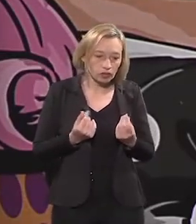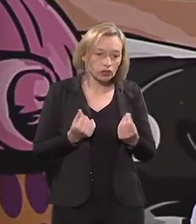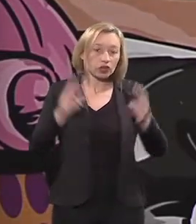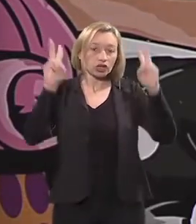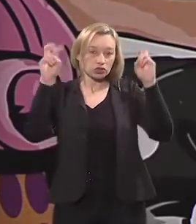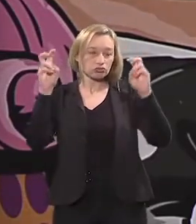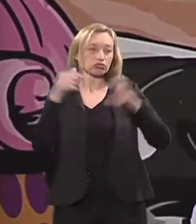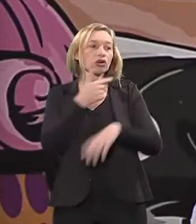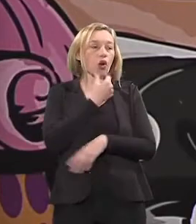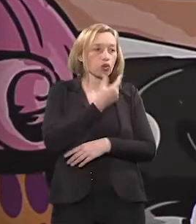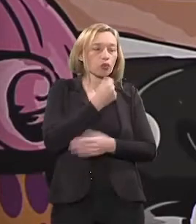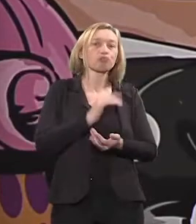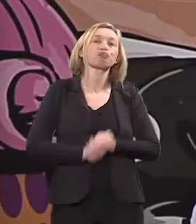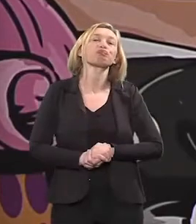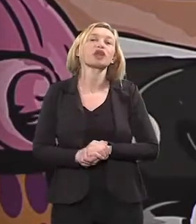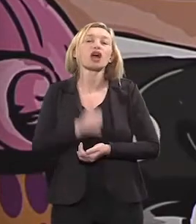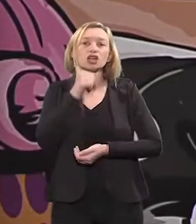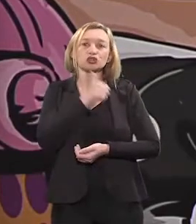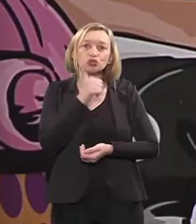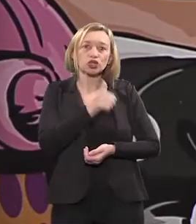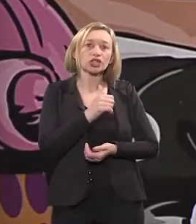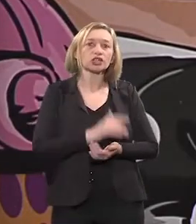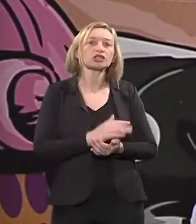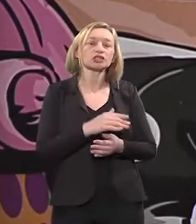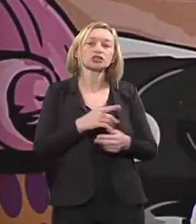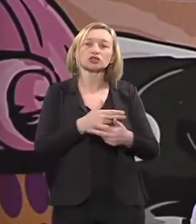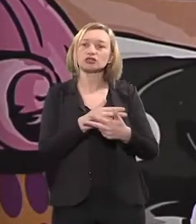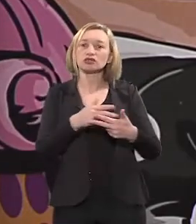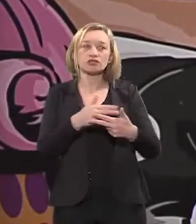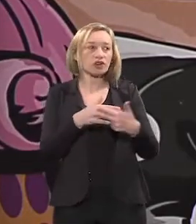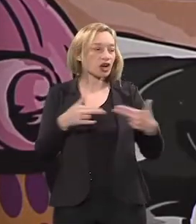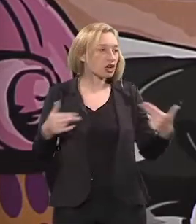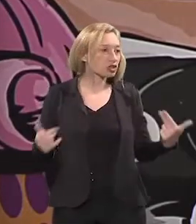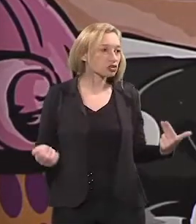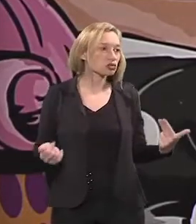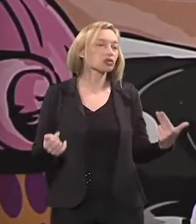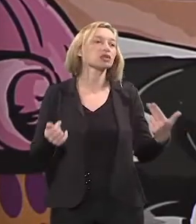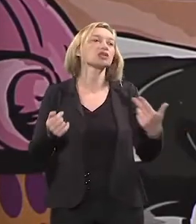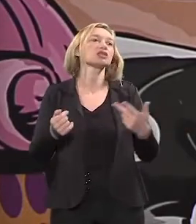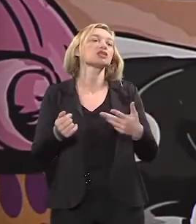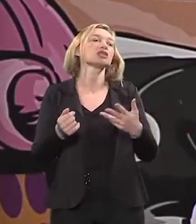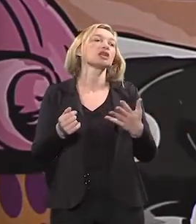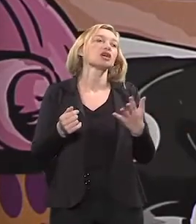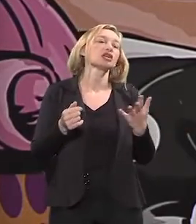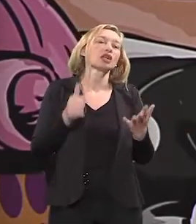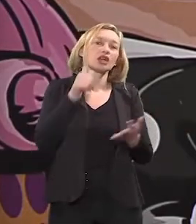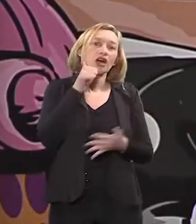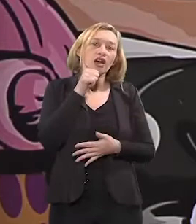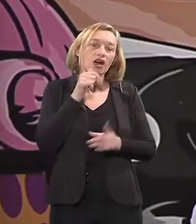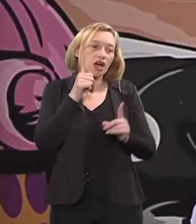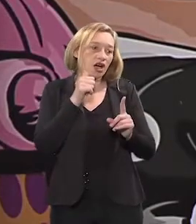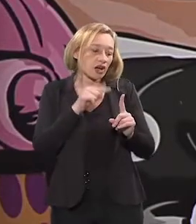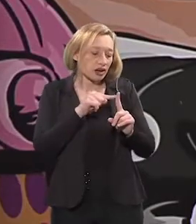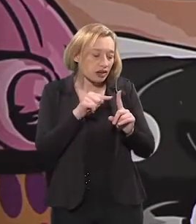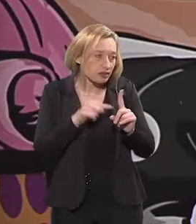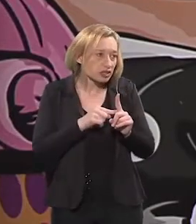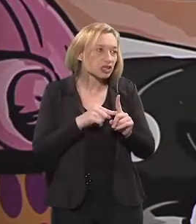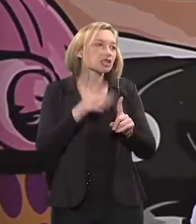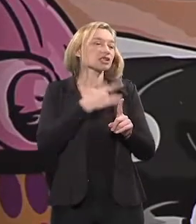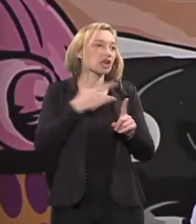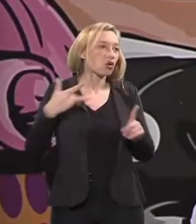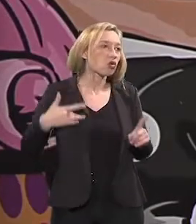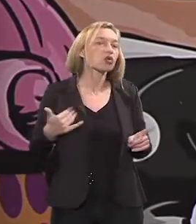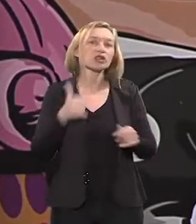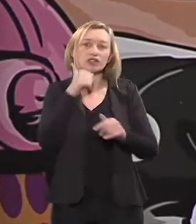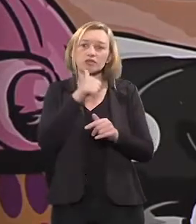questões assim em relação aos homens, né? E as mulheres têm todas essas questões específicas de gravidez, né? As questões